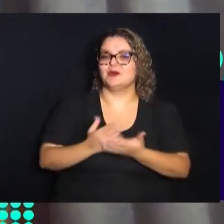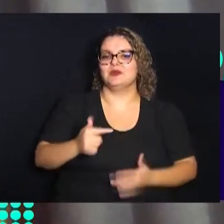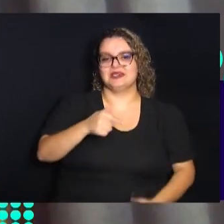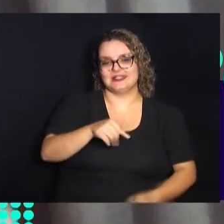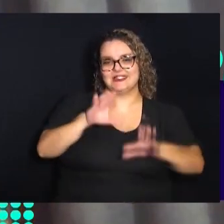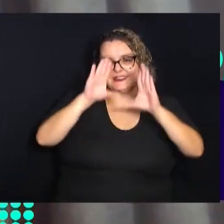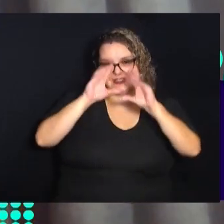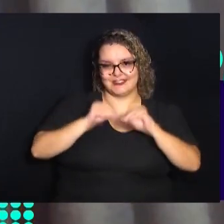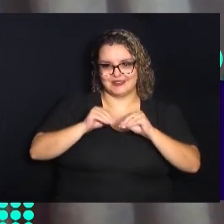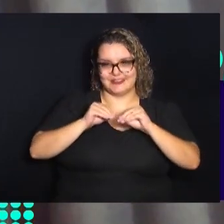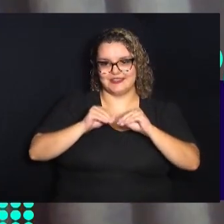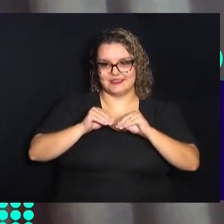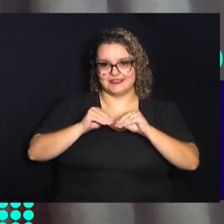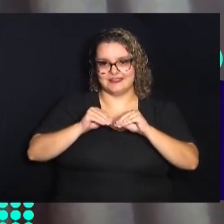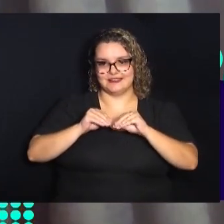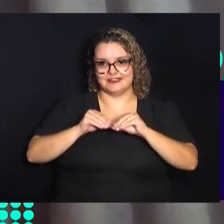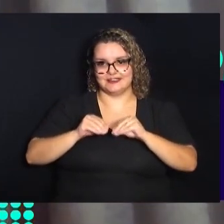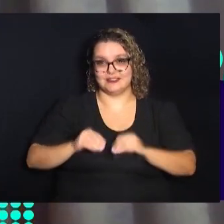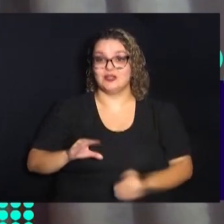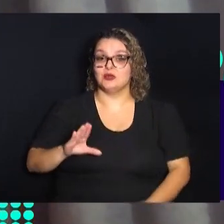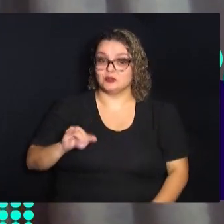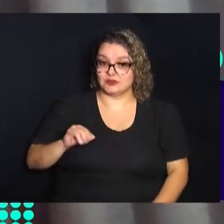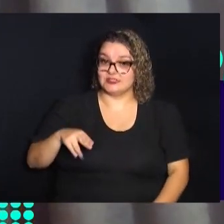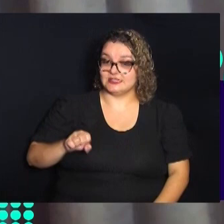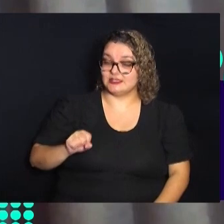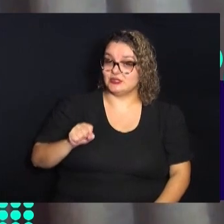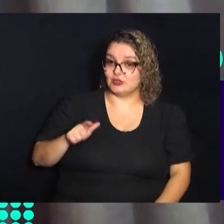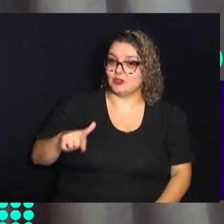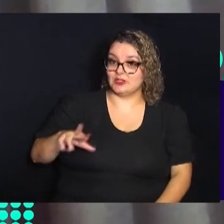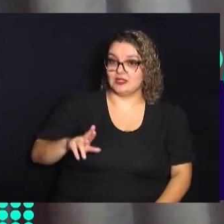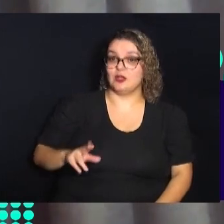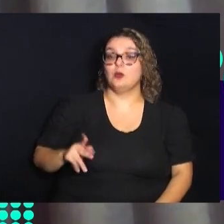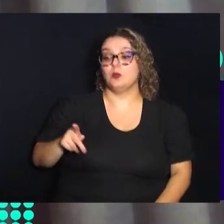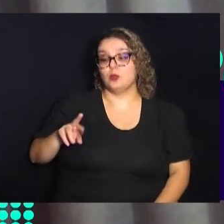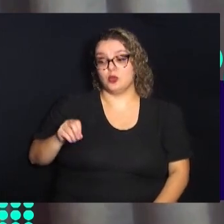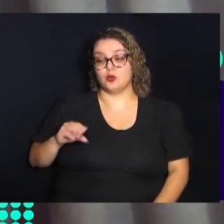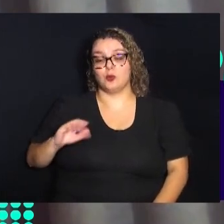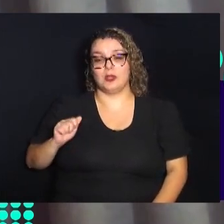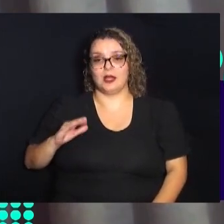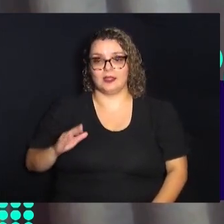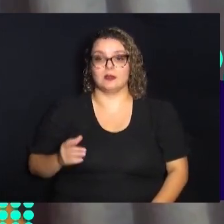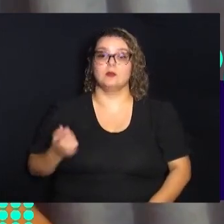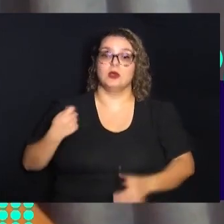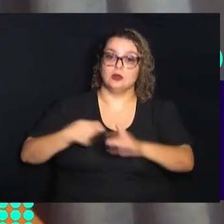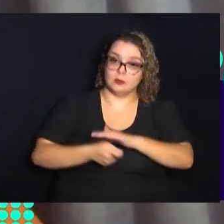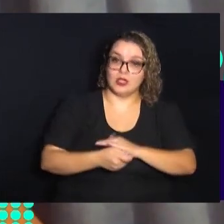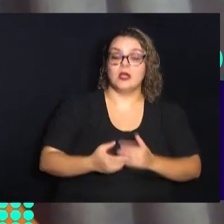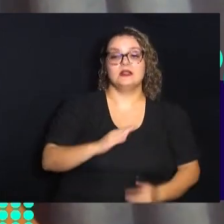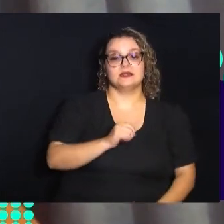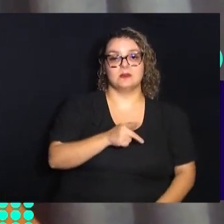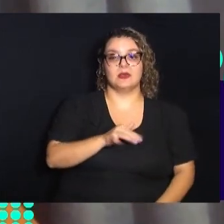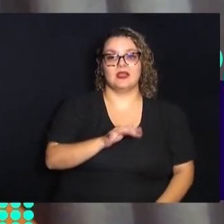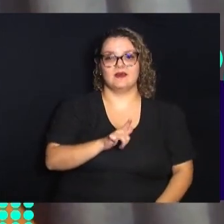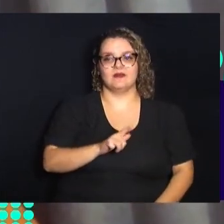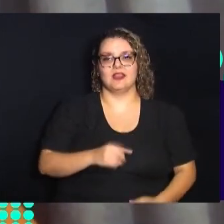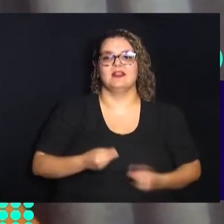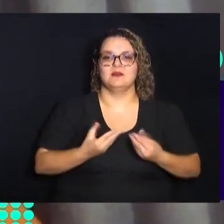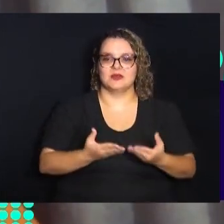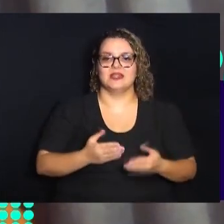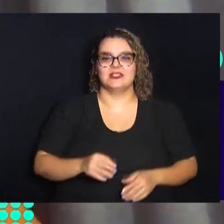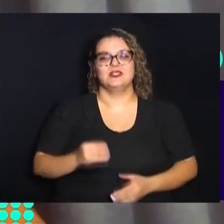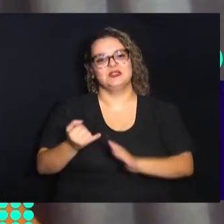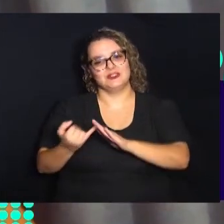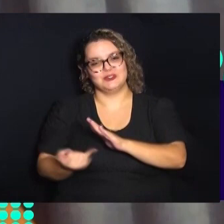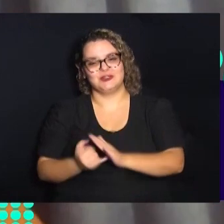evento começa às 7 horas da noite. O Cine Solar é viabilizado pelo PROAC, com patrocínio da CPFL Energia,